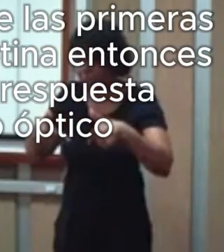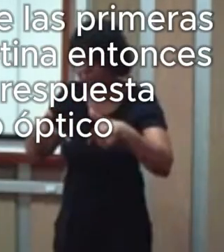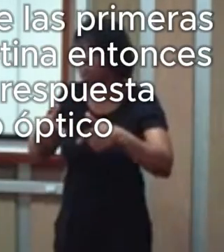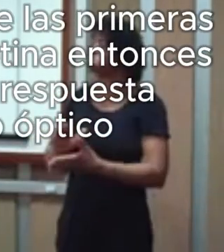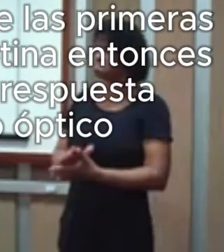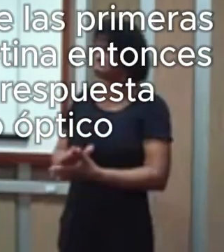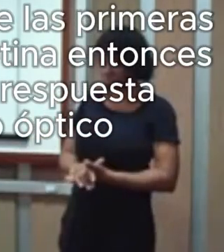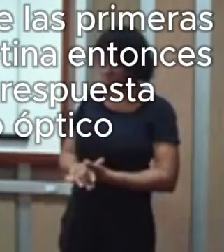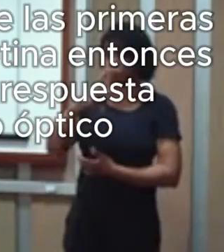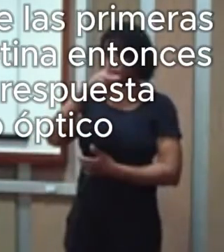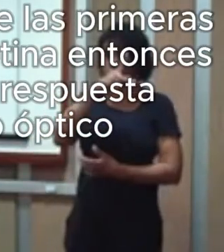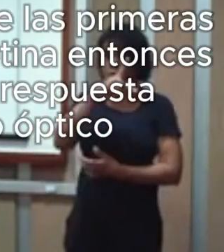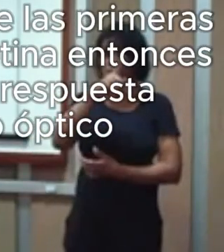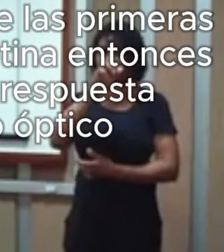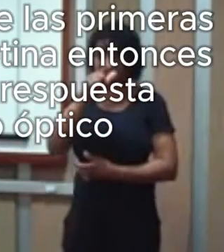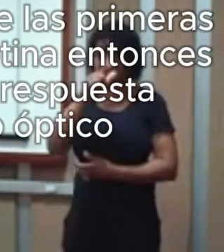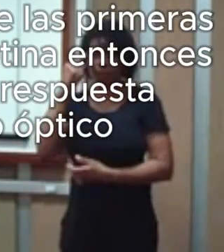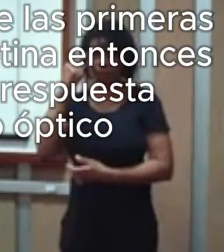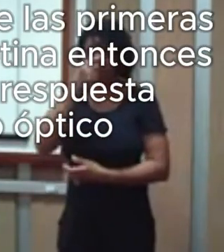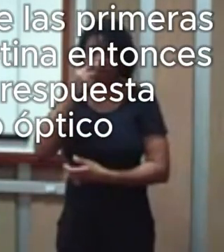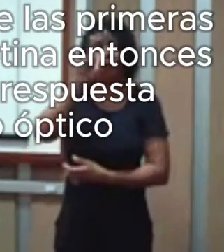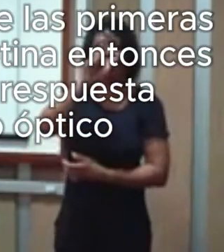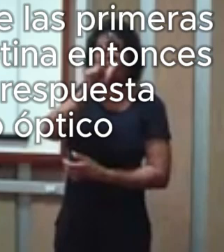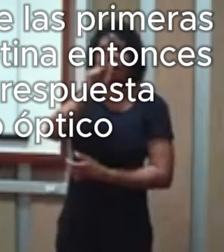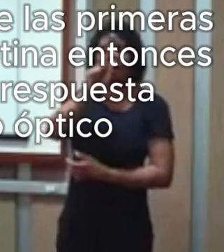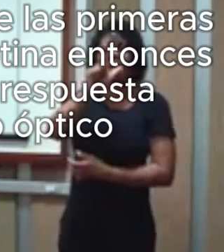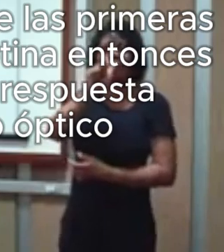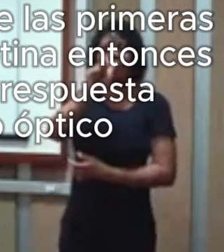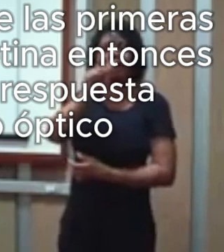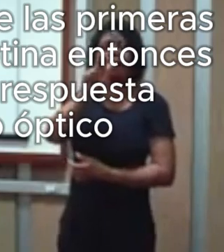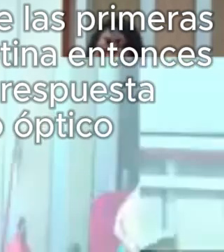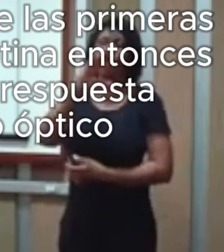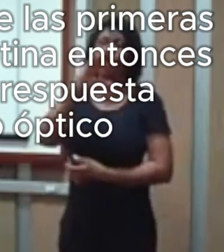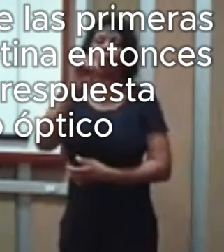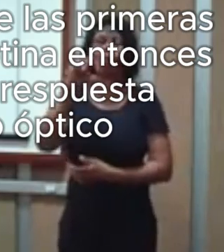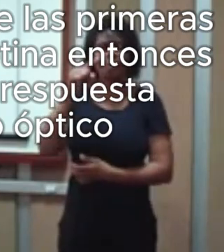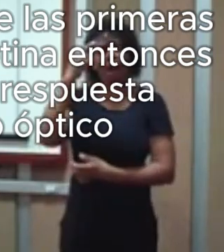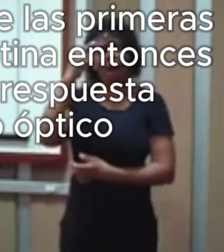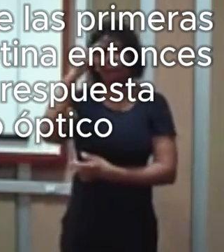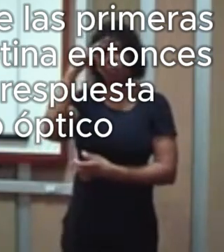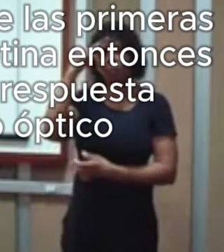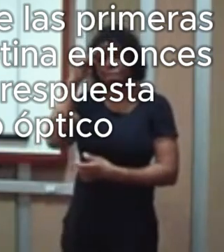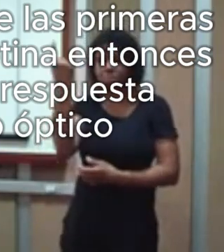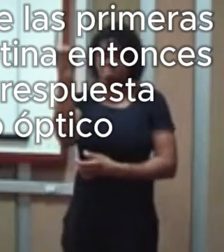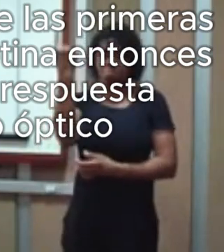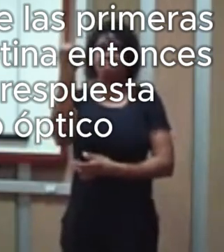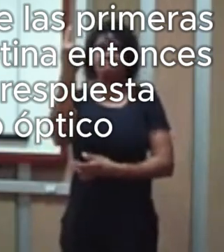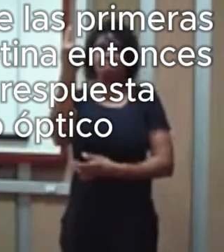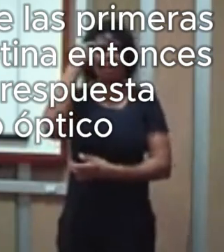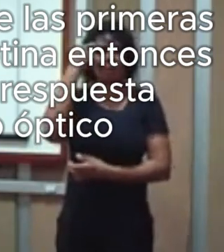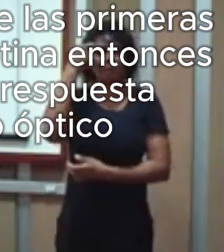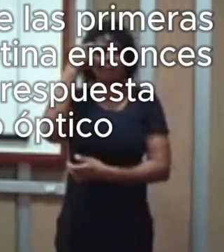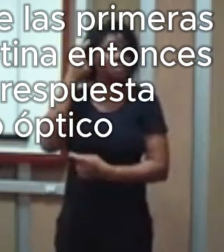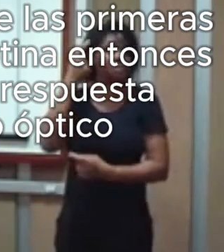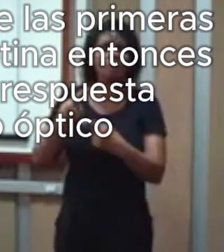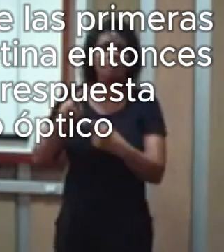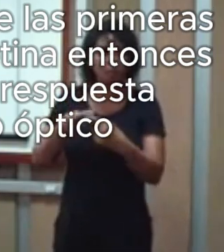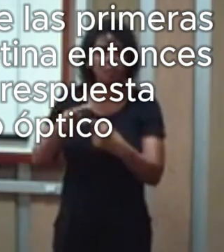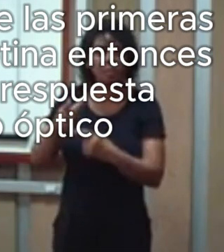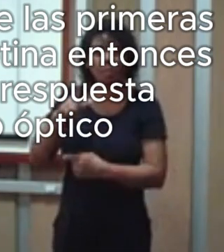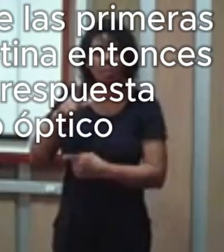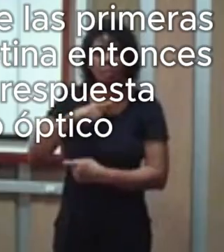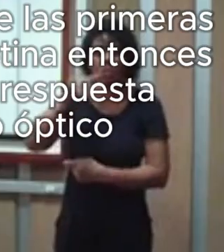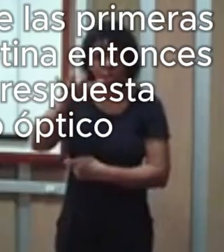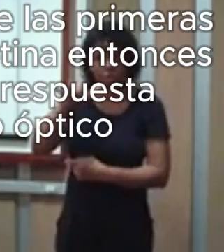sobre polilaminina para glaucoma. Vou te dizer que foi uma das primeiras coisas que eu pensei. Porque tem muita gente aqui